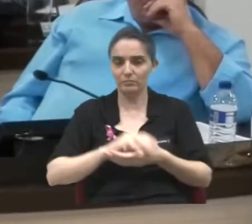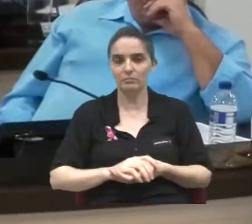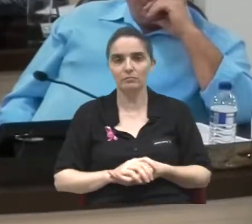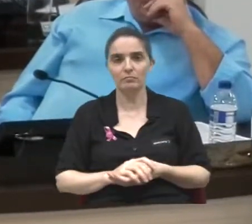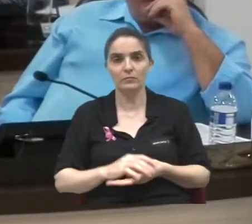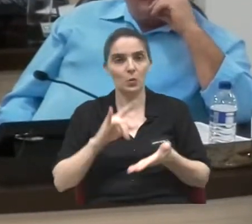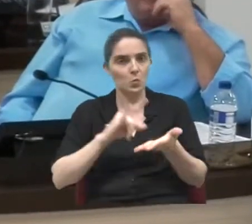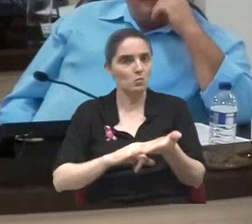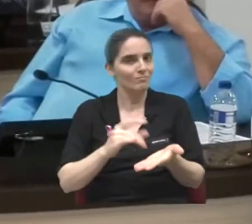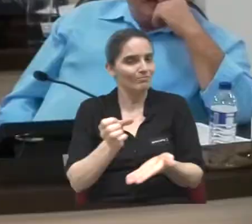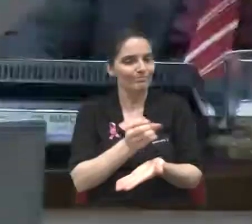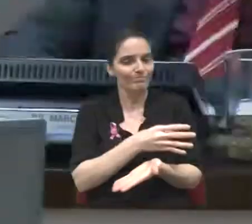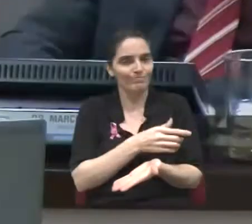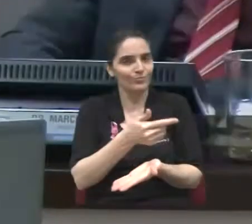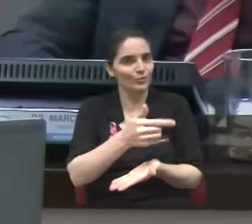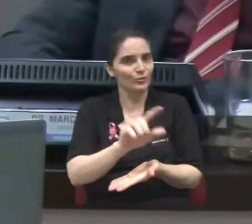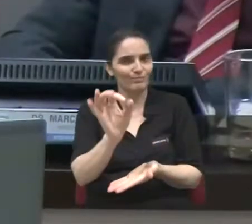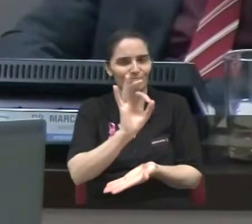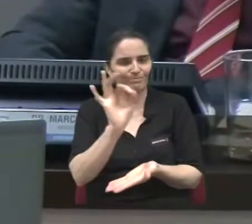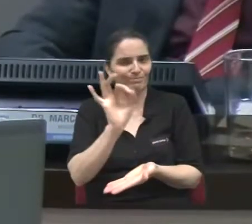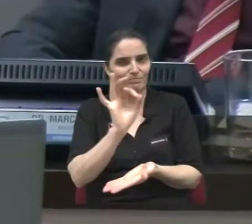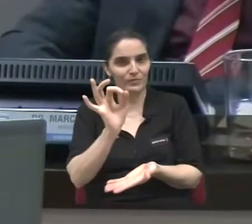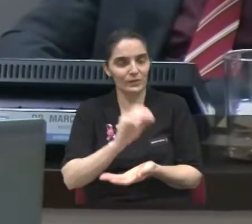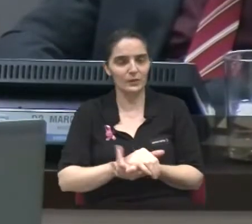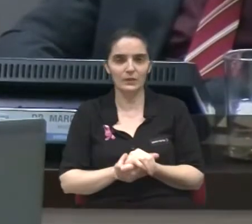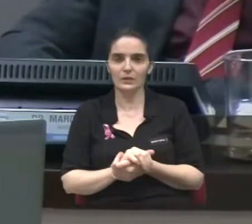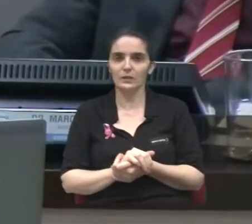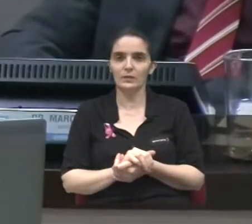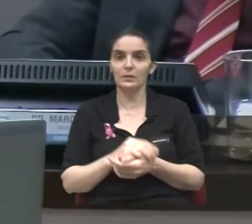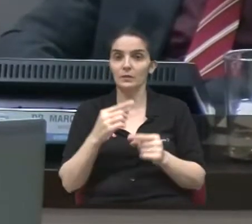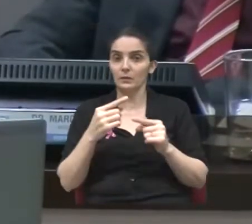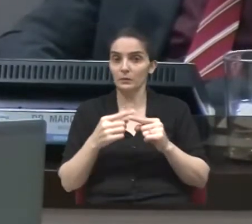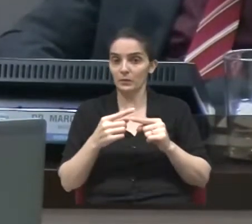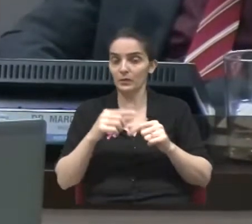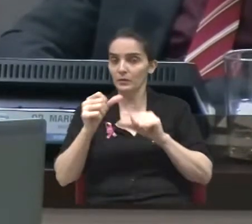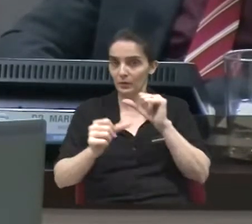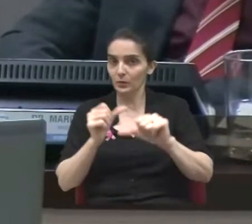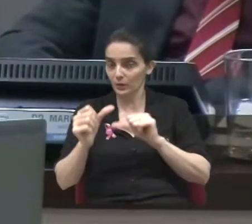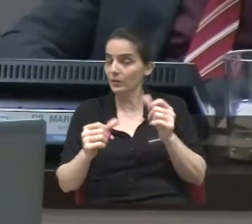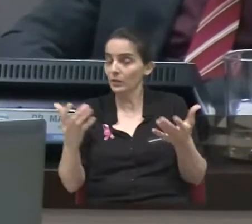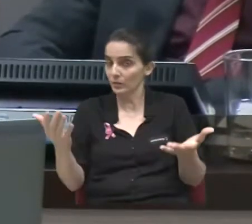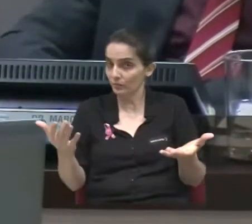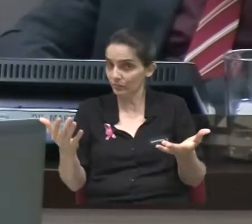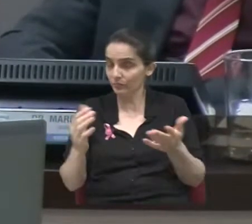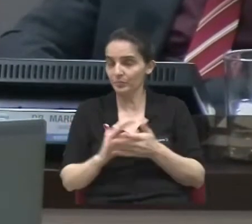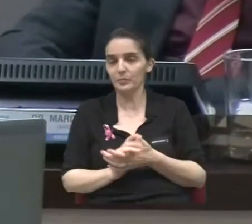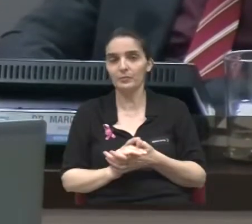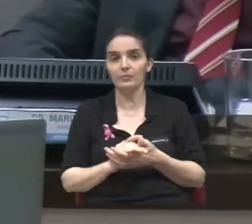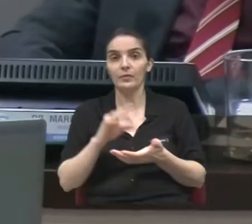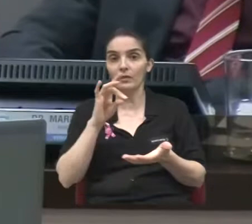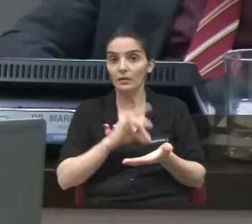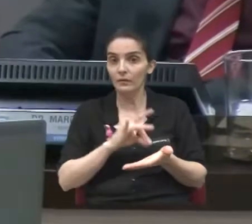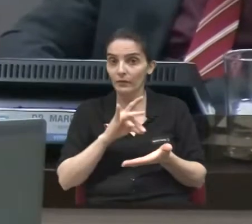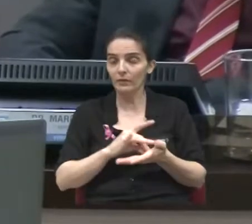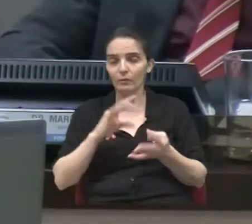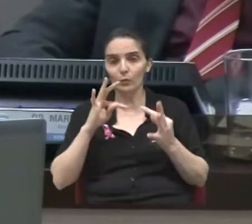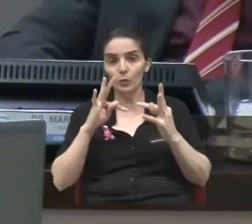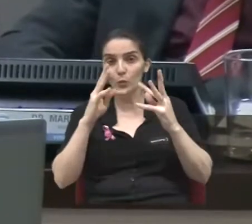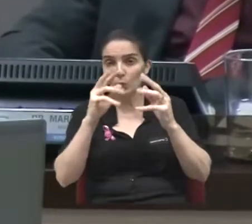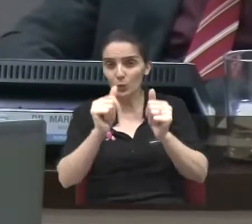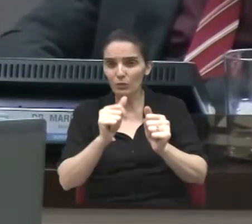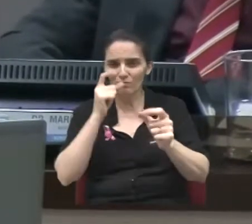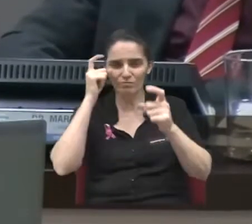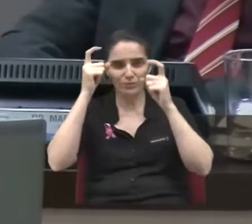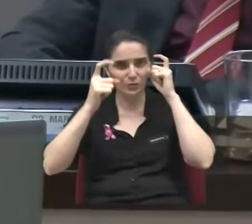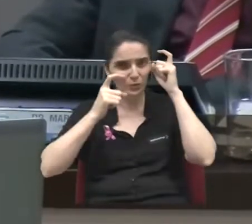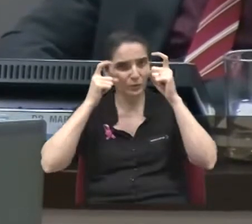hipótese alguma, inclusive de mudança, como a senhora falou. E isso, realmente, todos estão preocupados, não só pela questão da gente